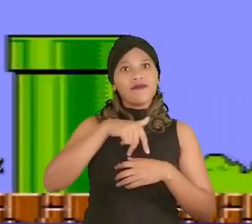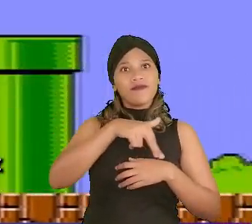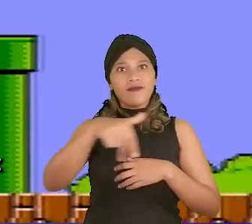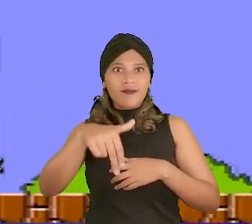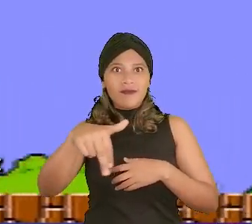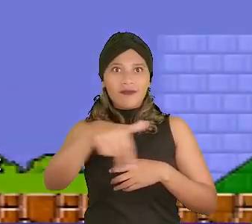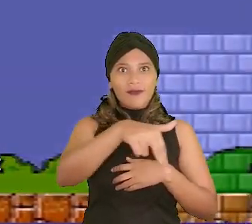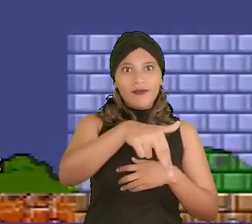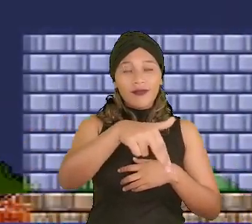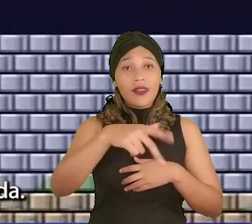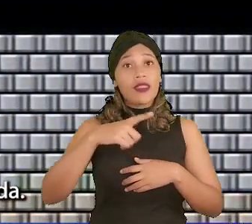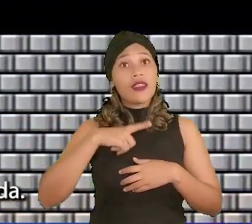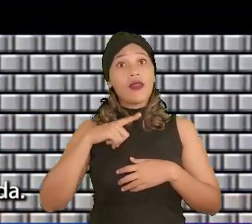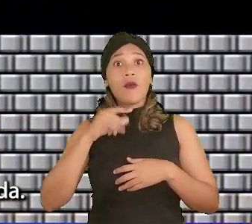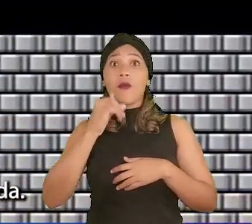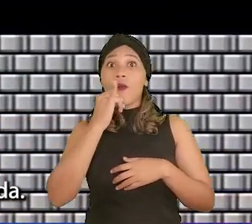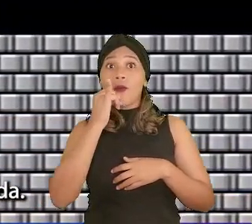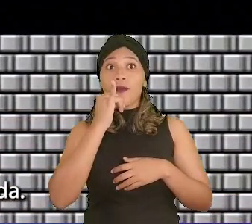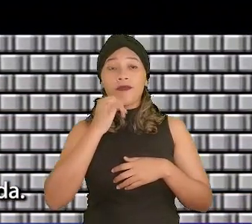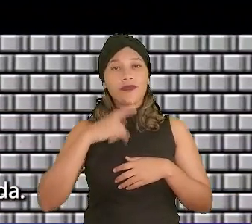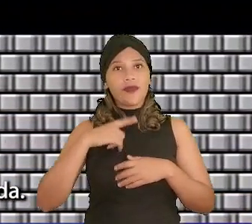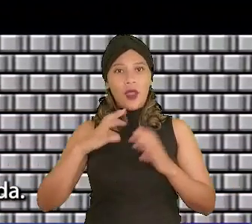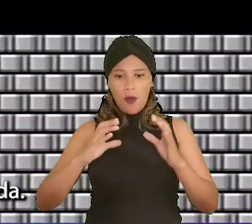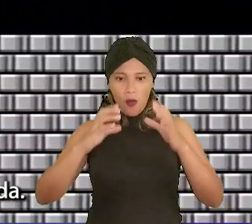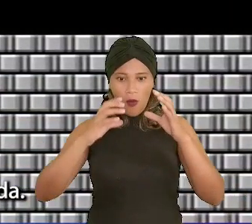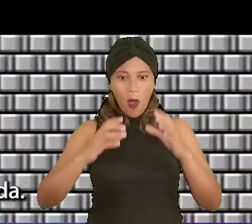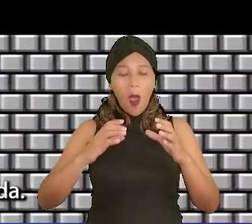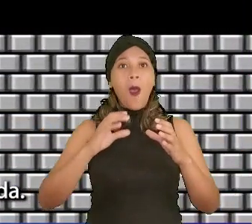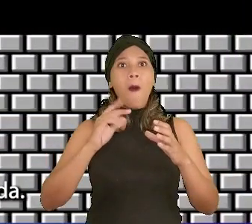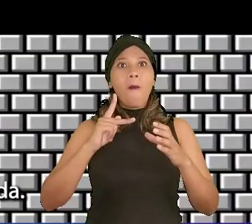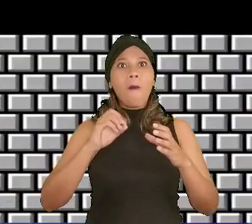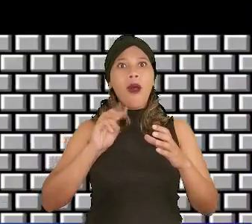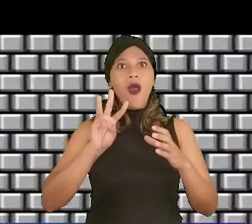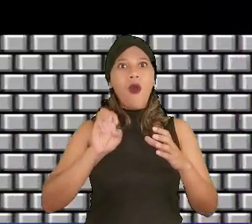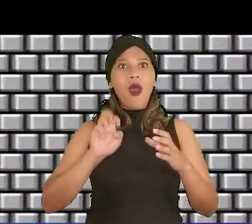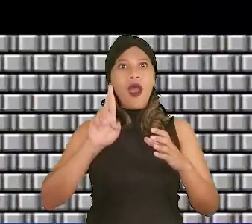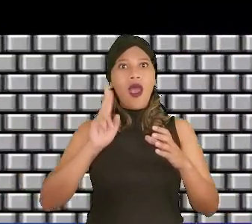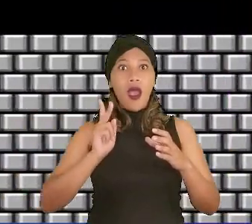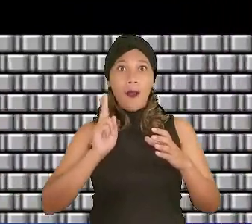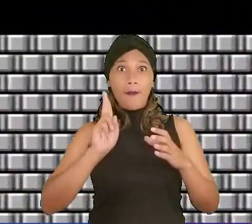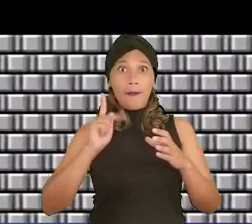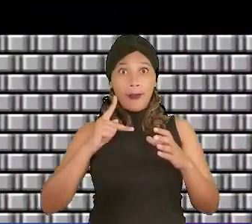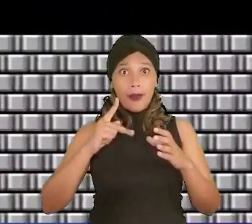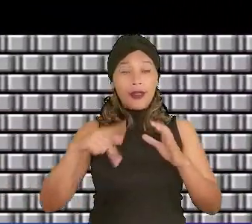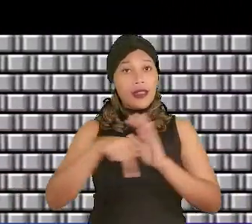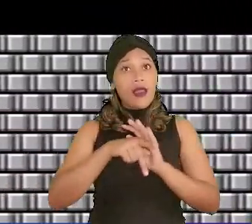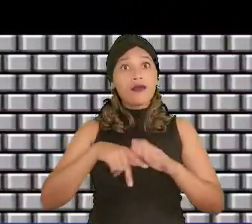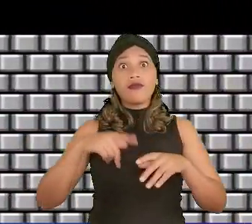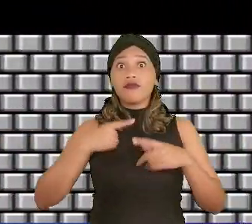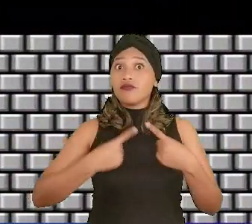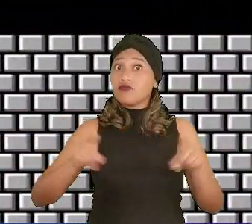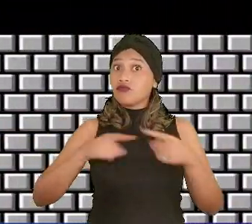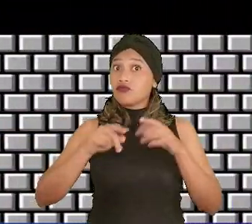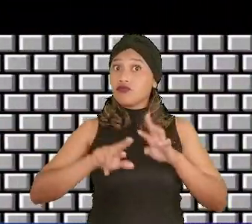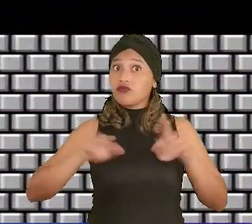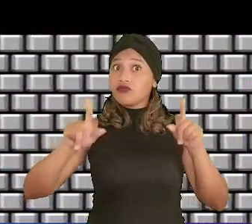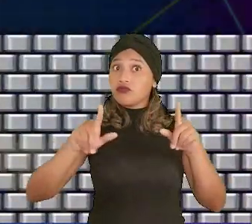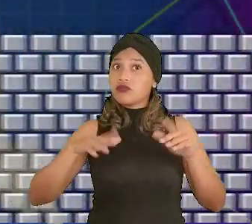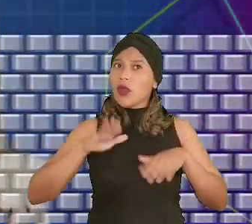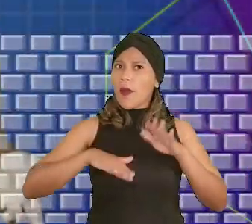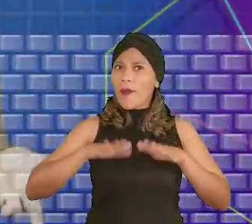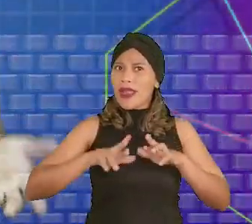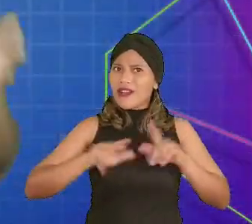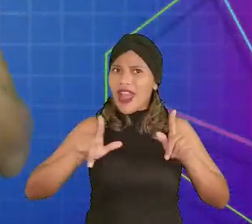faz naquela etapa do jogo. Quando você pega um power-up, o som muda. Quando você pega o touch, começa a tocar uma